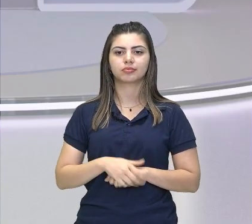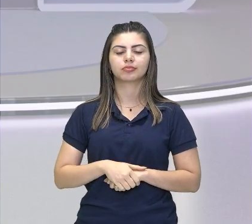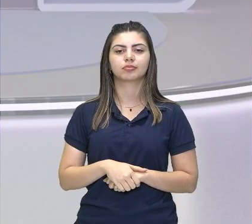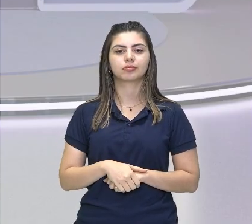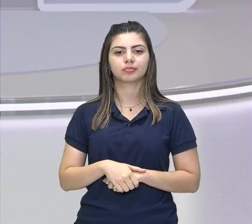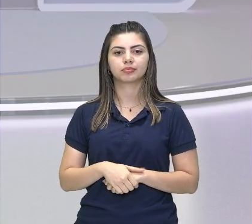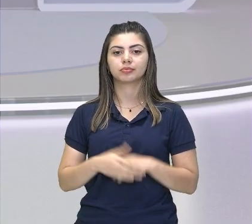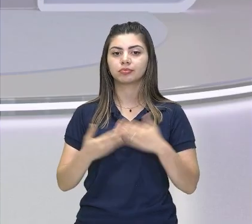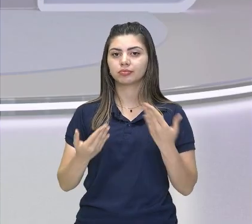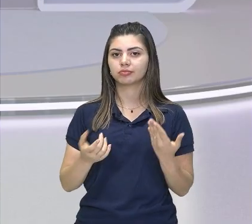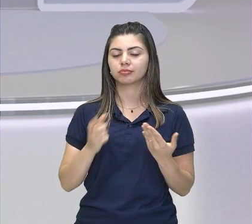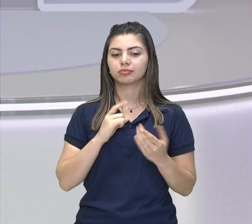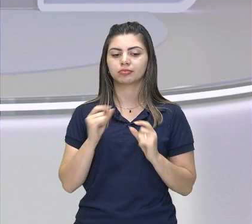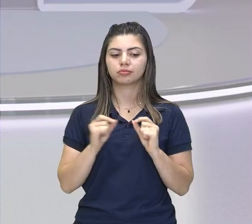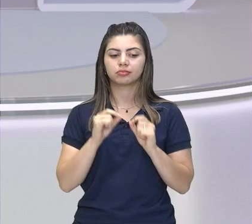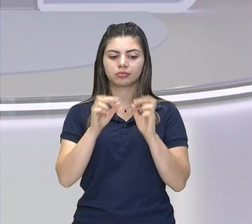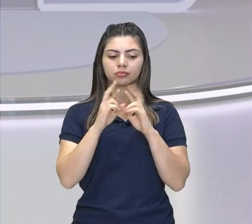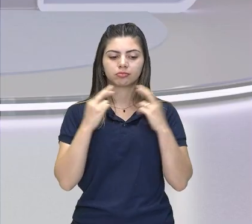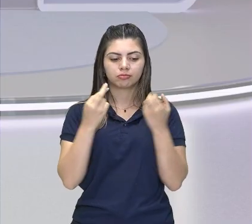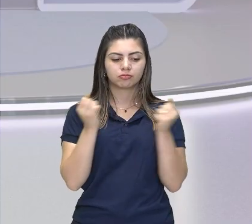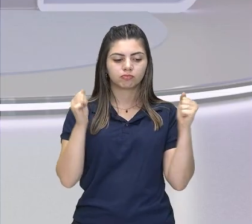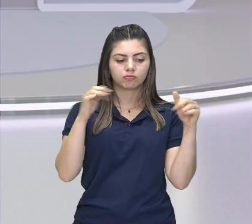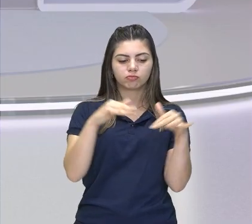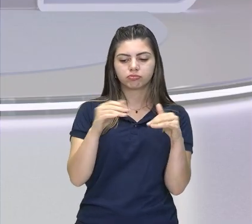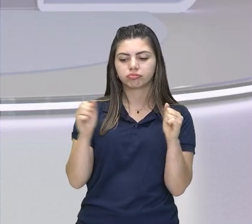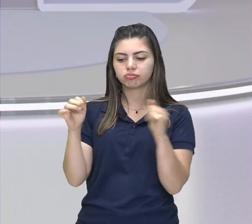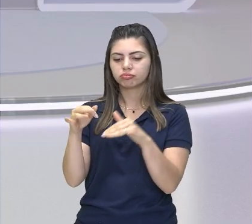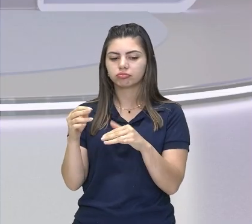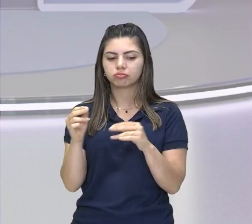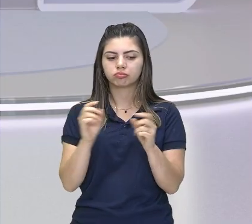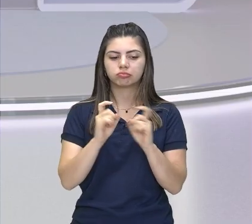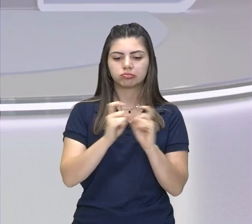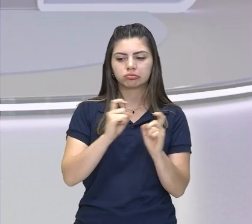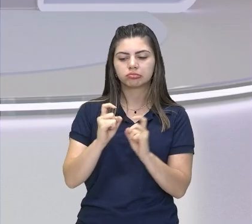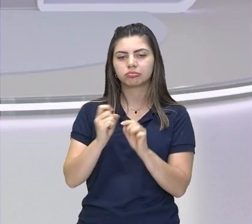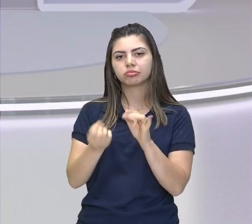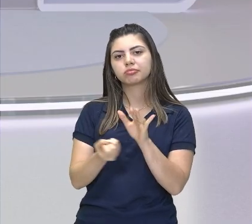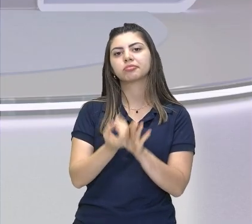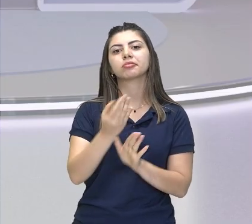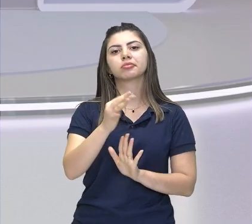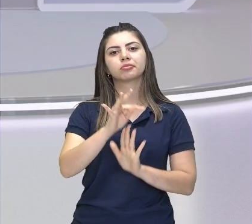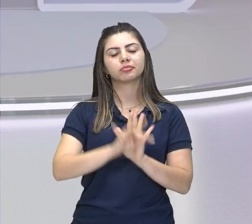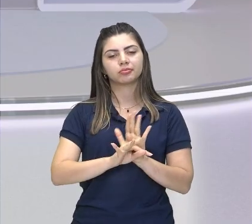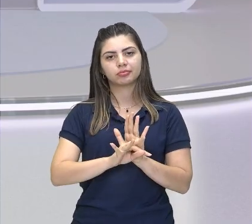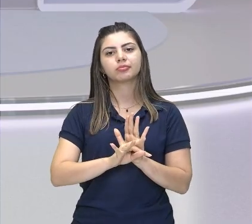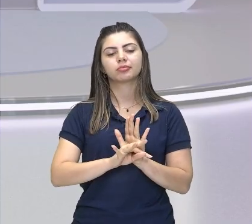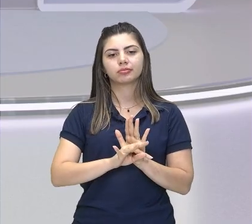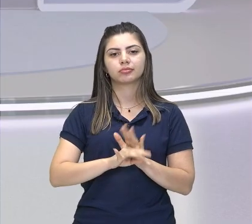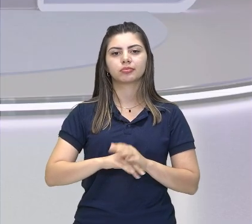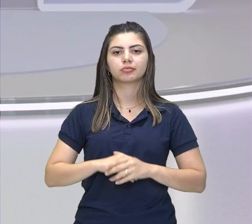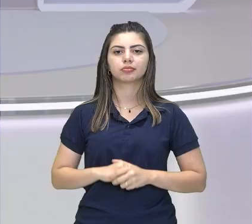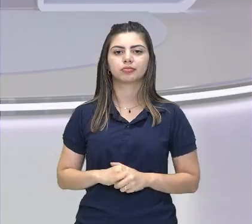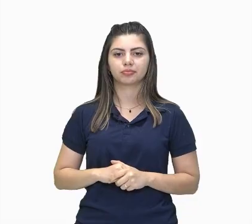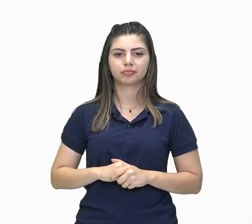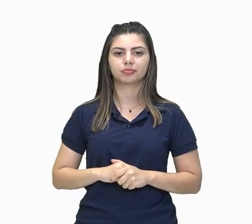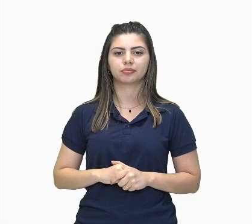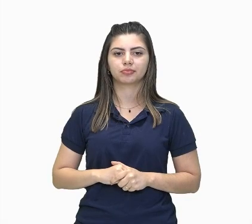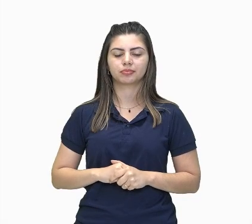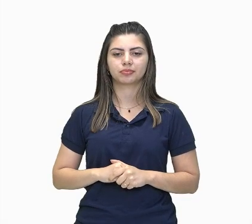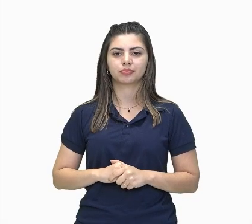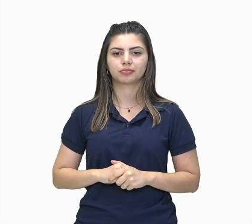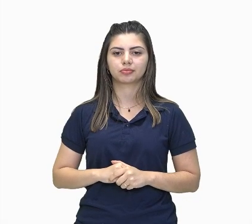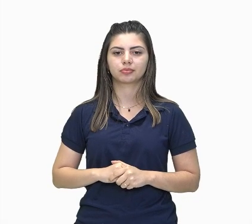seminário teológico. O texto que nasce ajuda a definir a fé cristã. Né? Vamos lá,